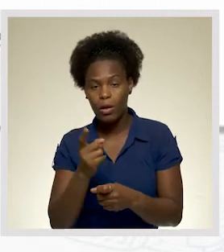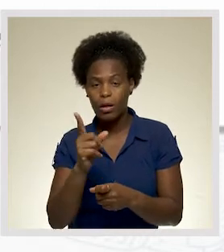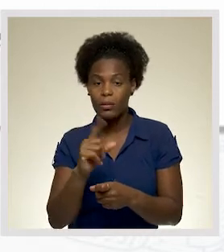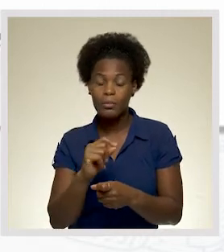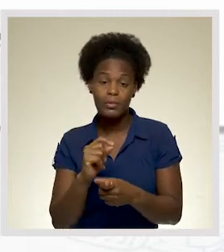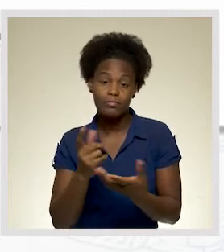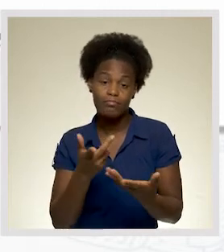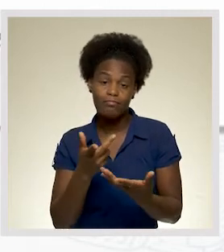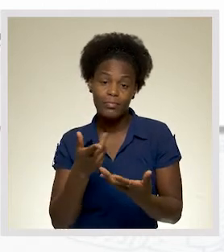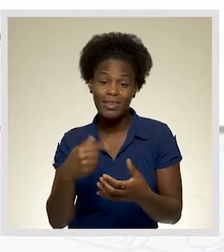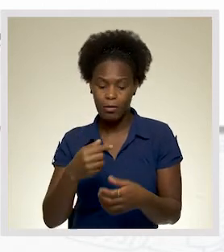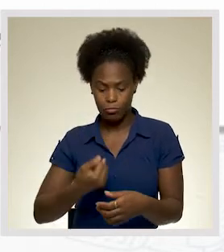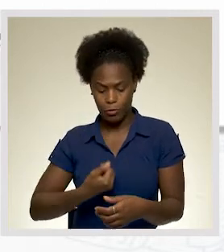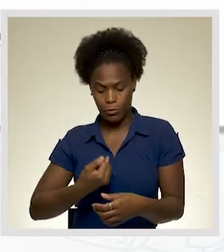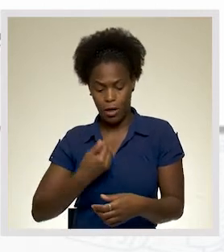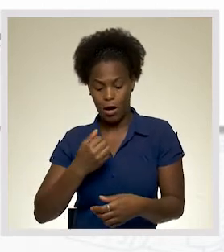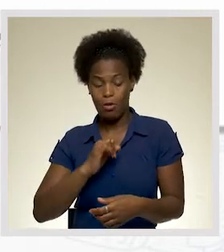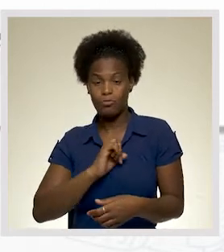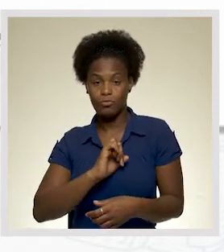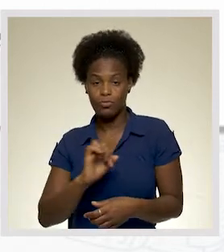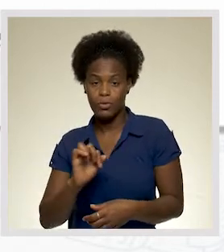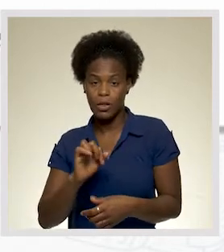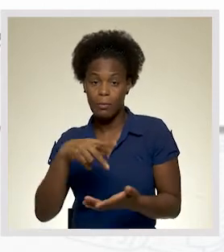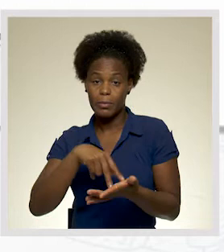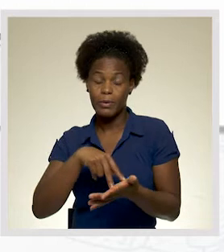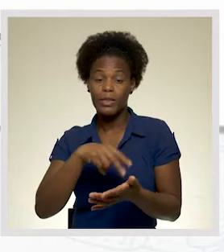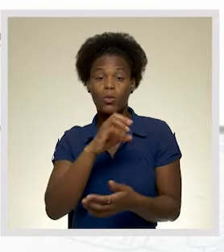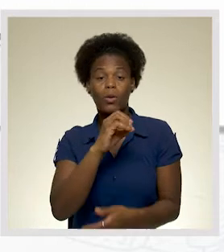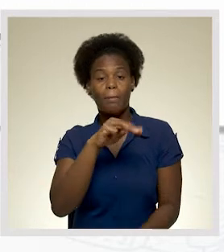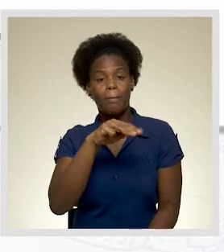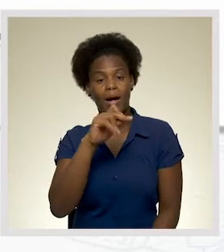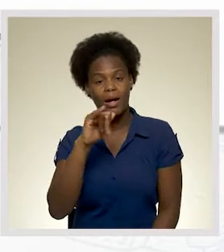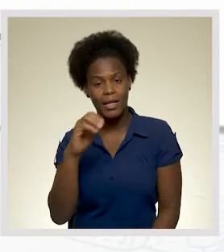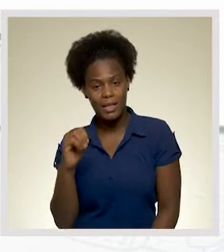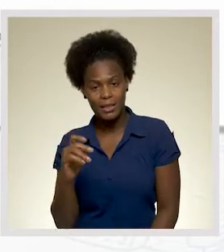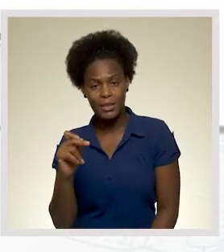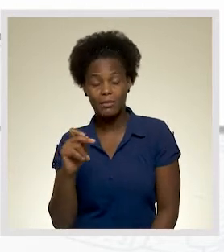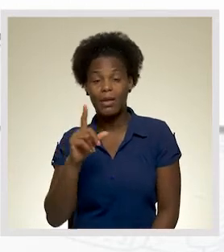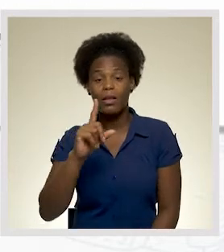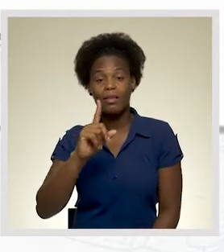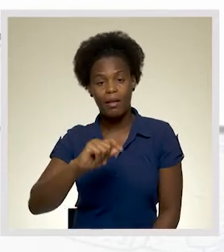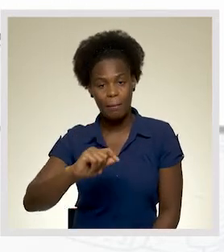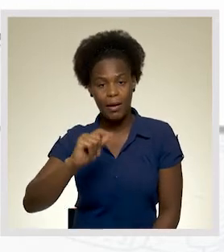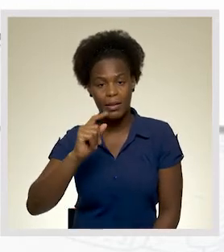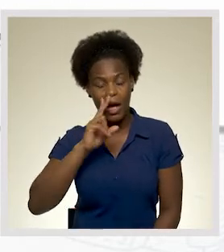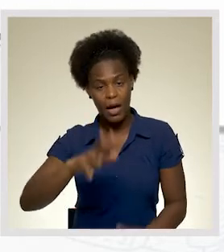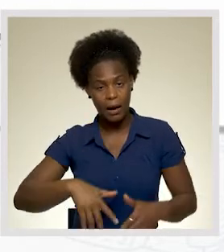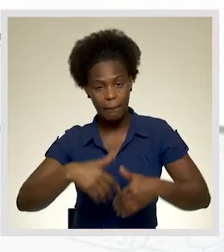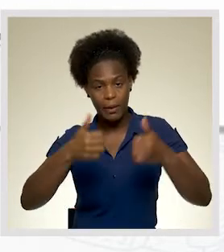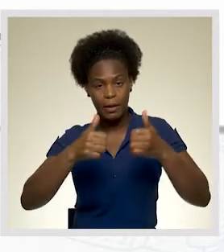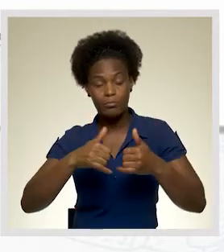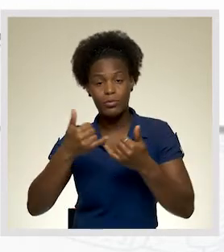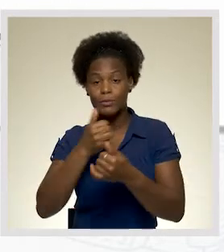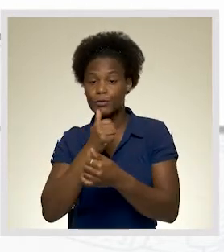sua própria identidade, presente em Os Maias e A Capital. E a sua resolução,